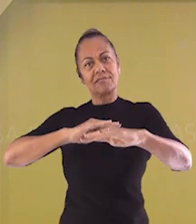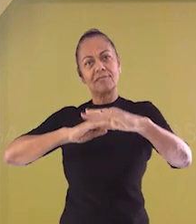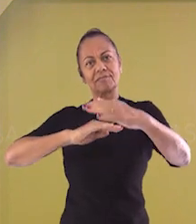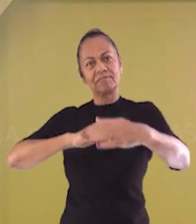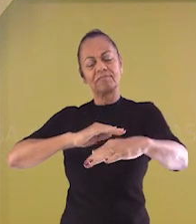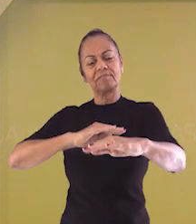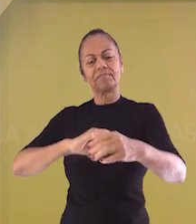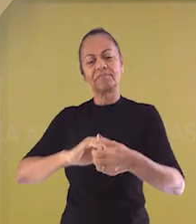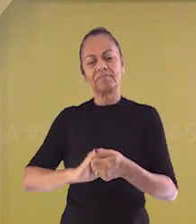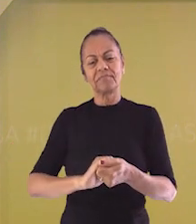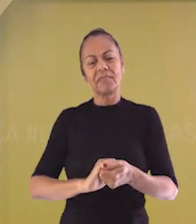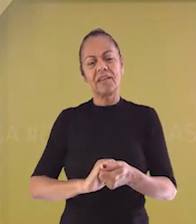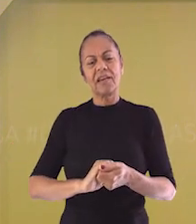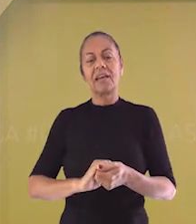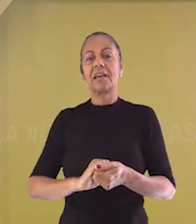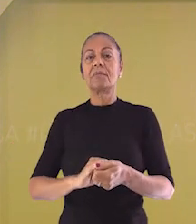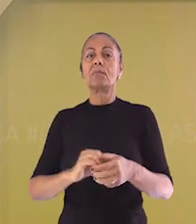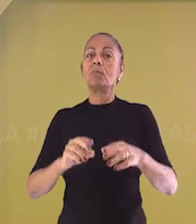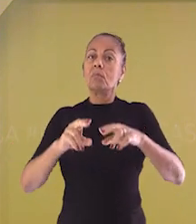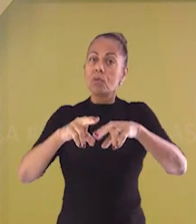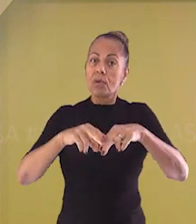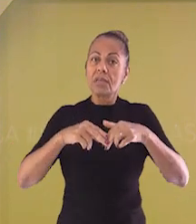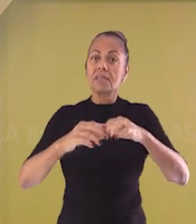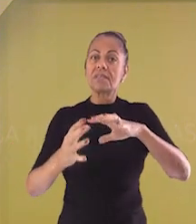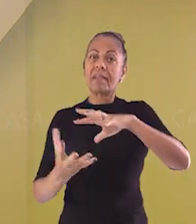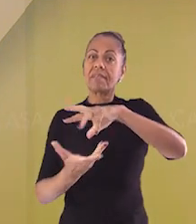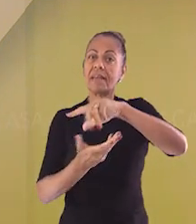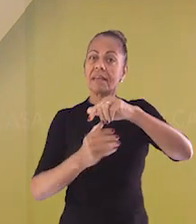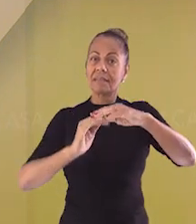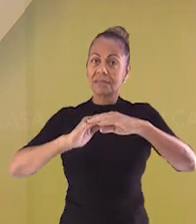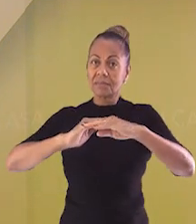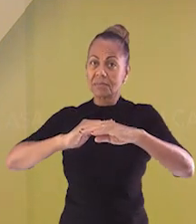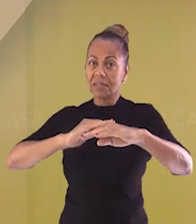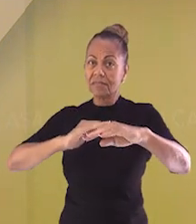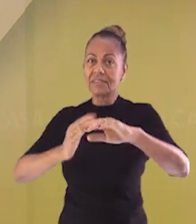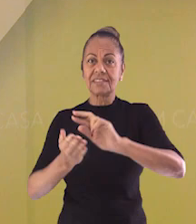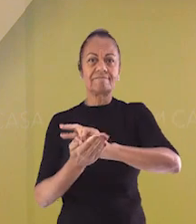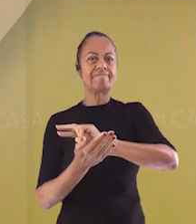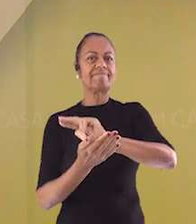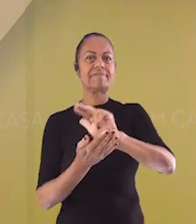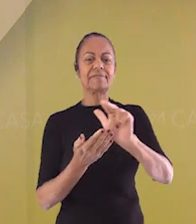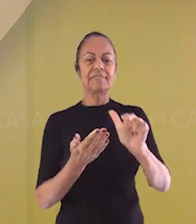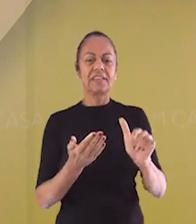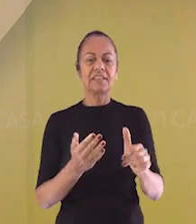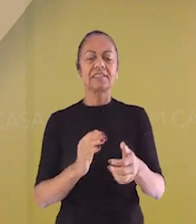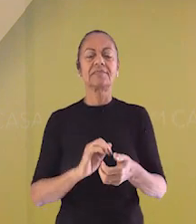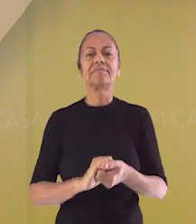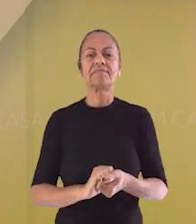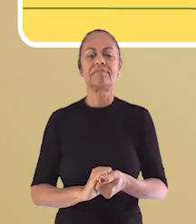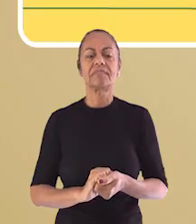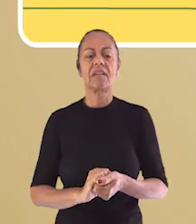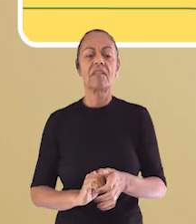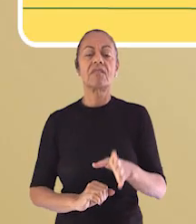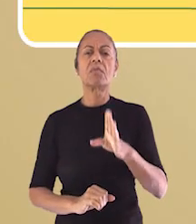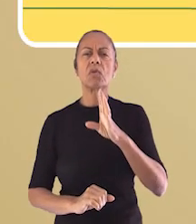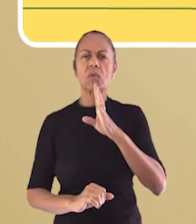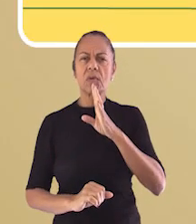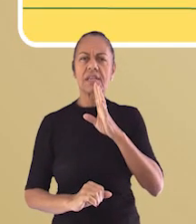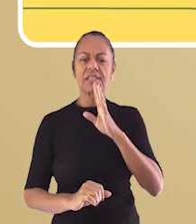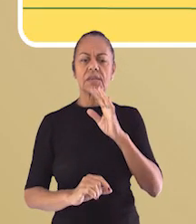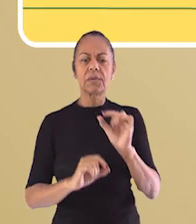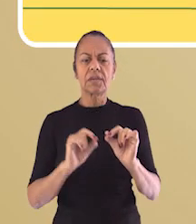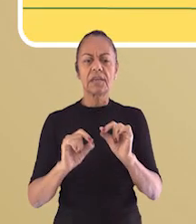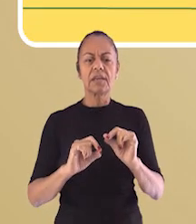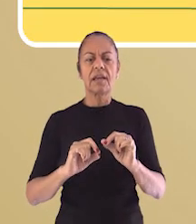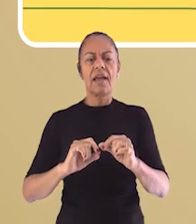que tornam a superfície terrestre tão diversa. Vamos conhecer algumas dessas formas? A primeira,